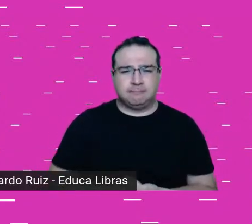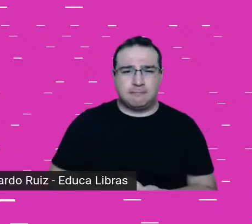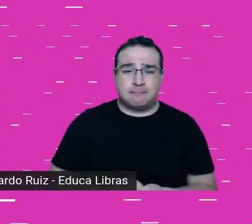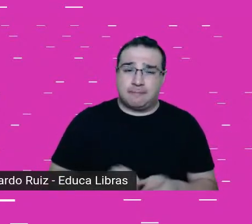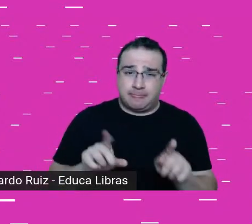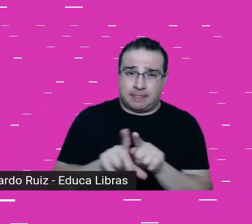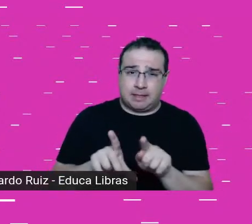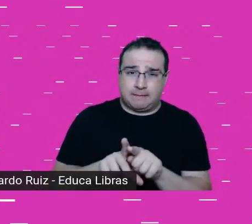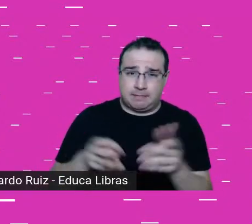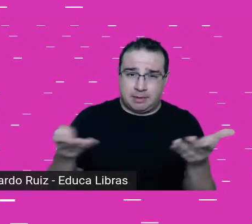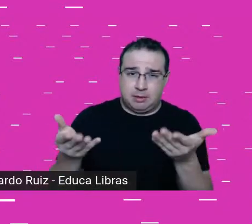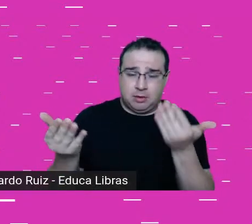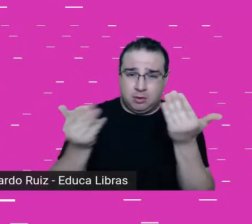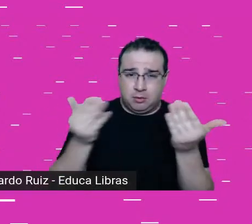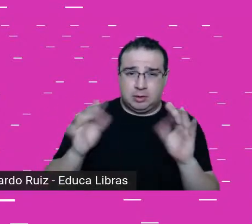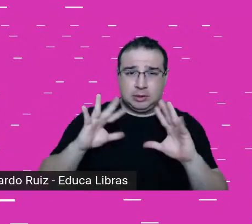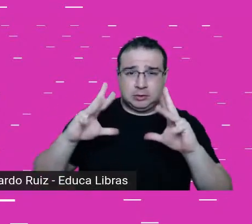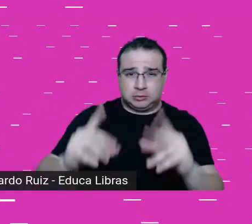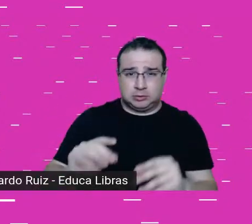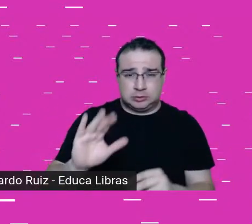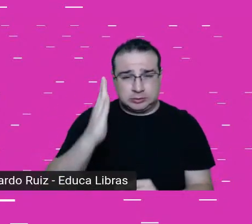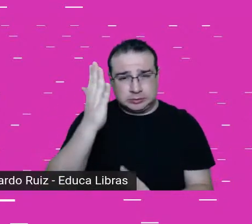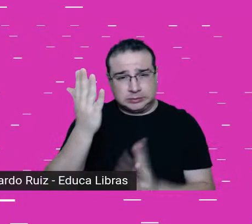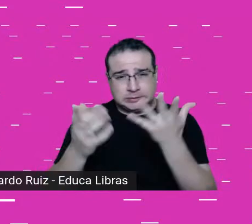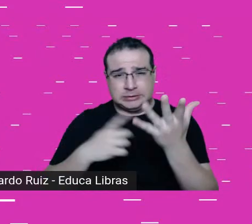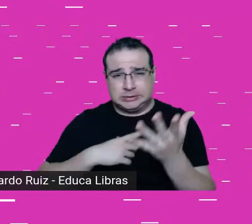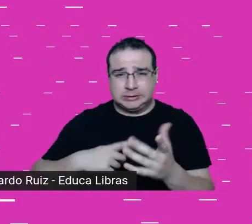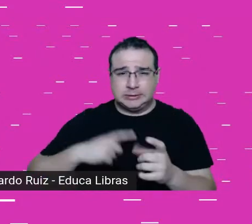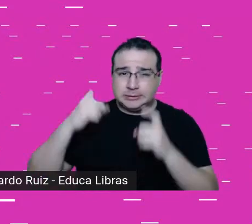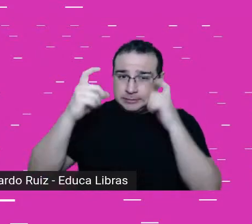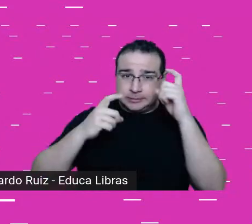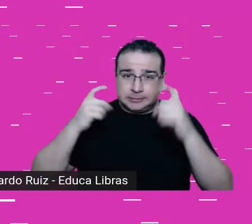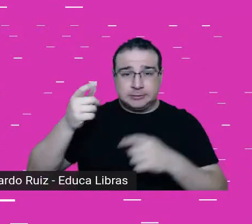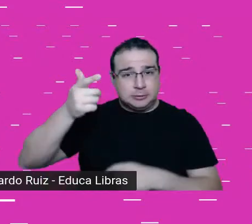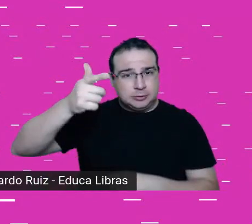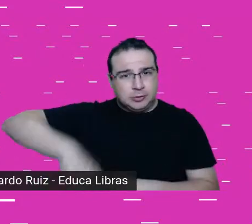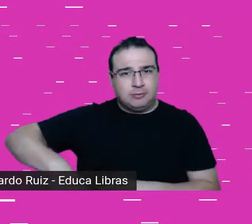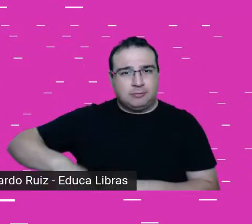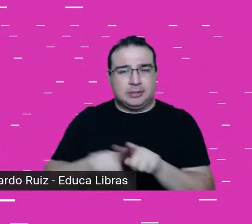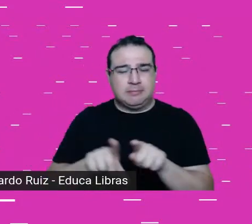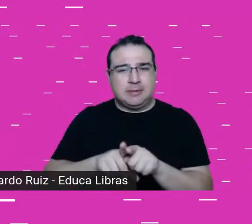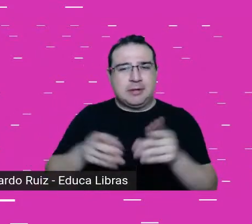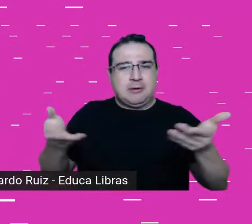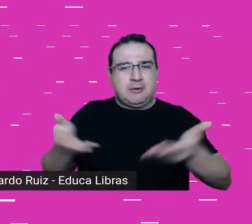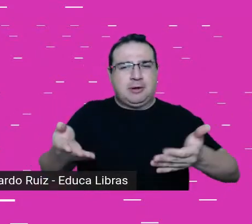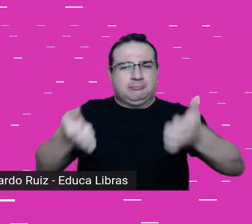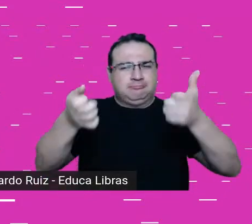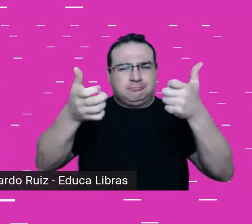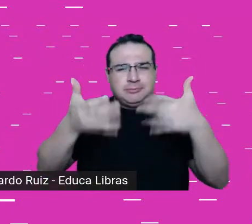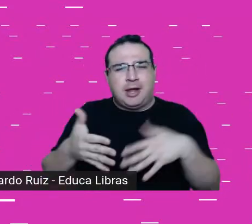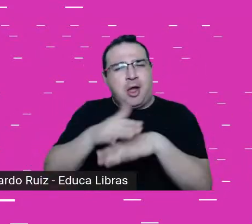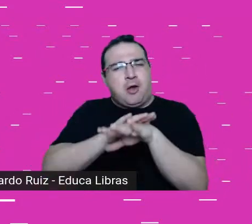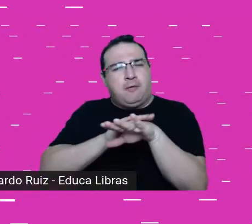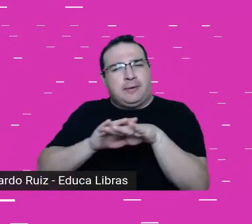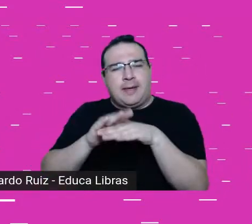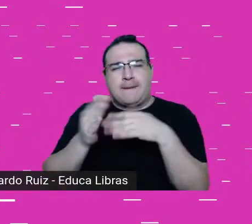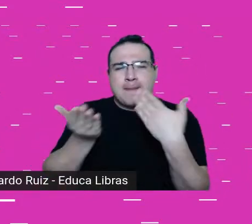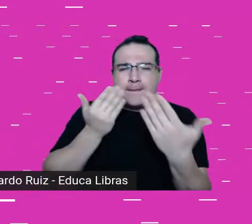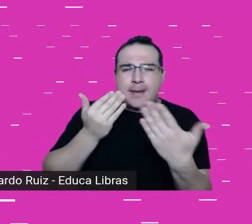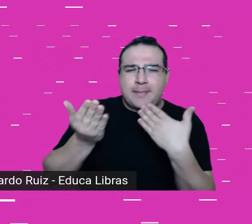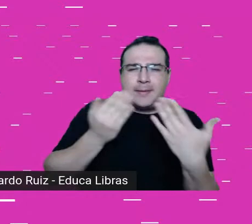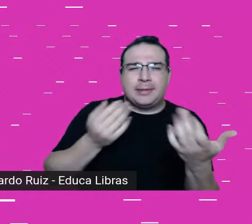Em meio, enfim, a tudo isso, vamos aqui novamente nesse espaço conversar um pouco